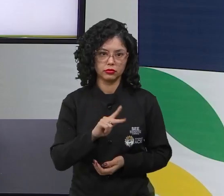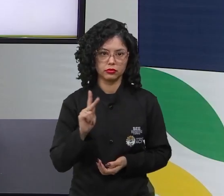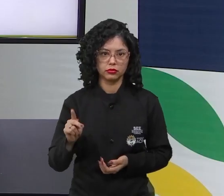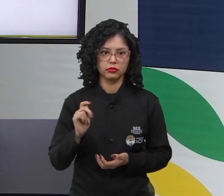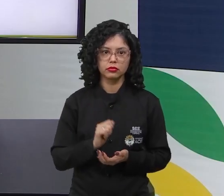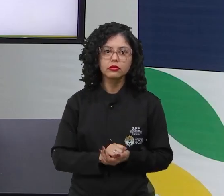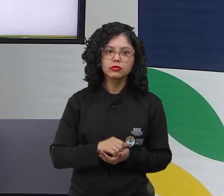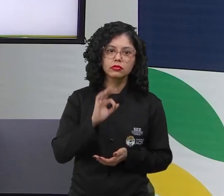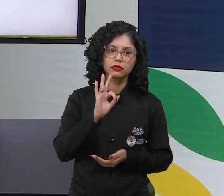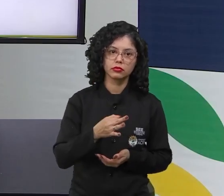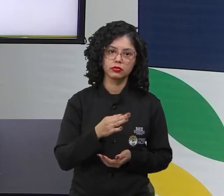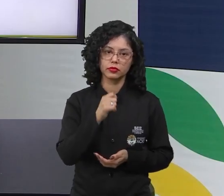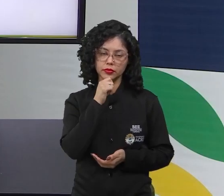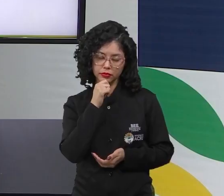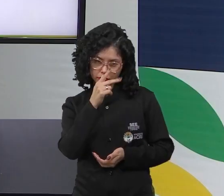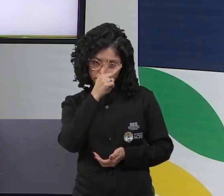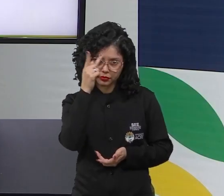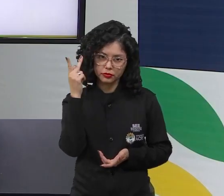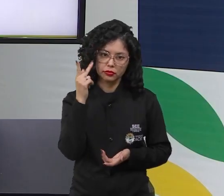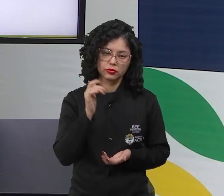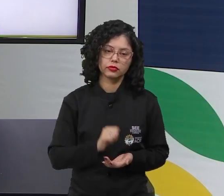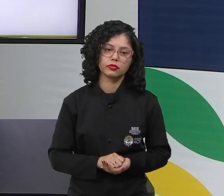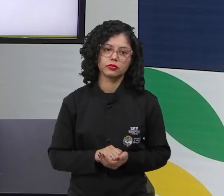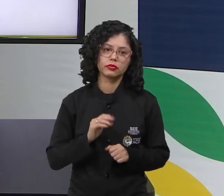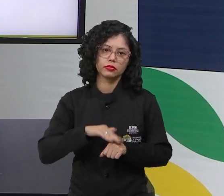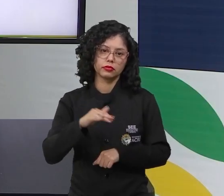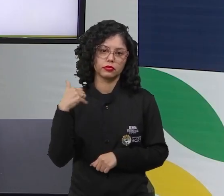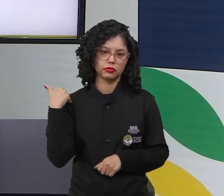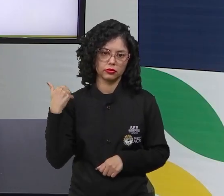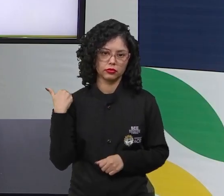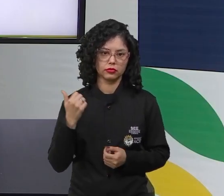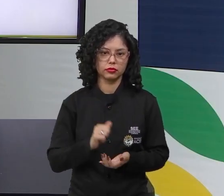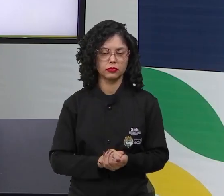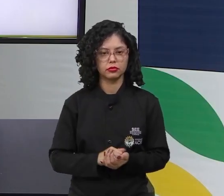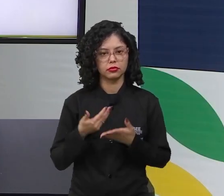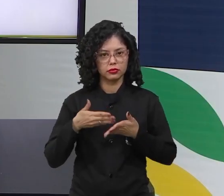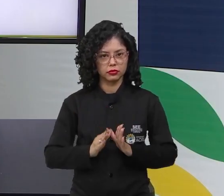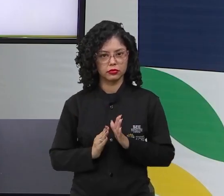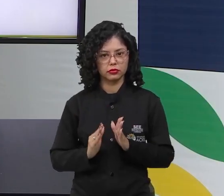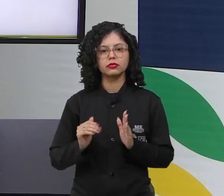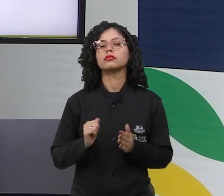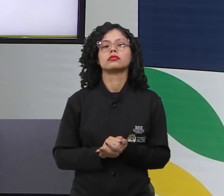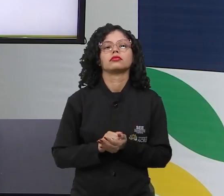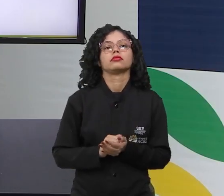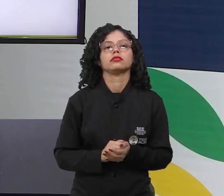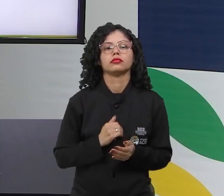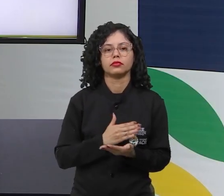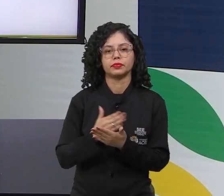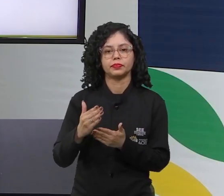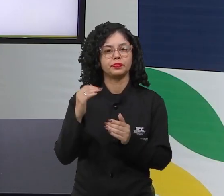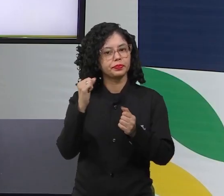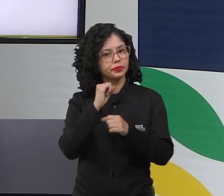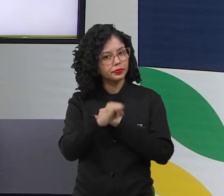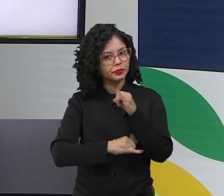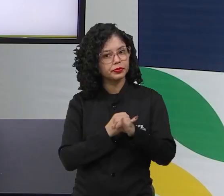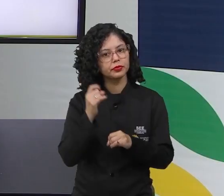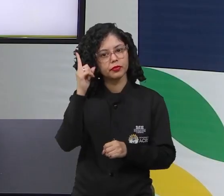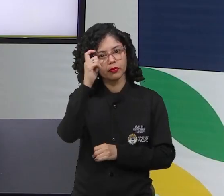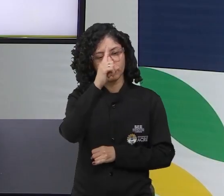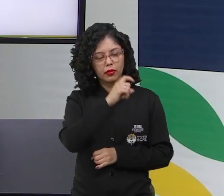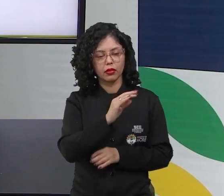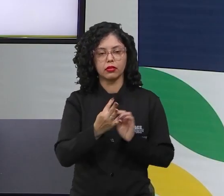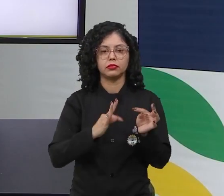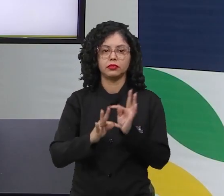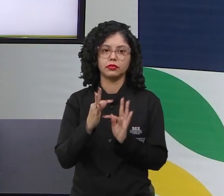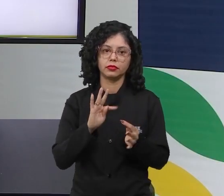Professora, tá certo que as pessoas de mais idade aí, que não nasceram aí no advento da internet, que têm uma dificuldade com